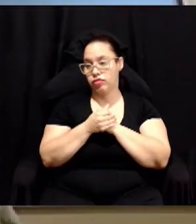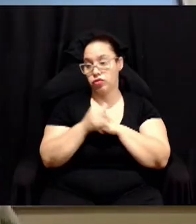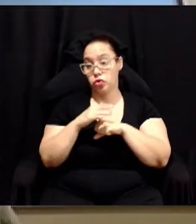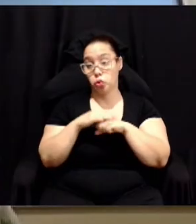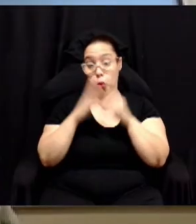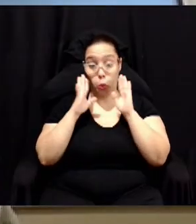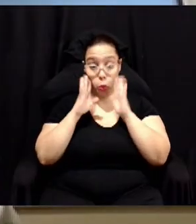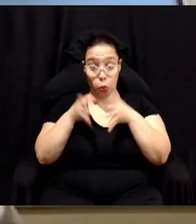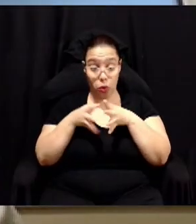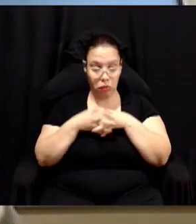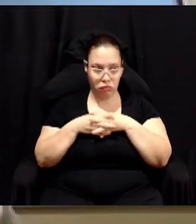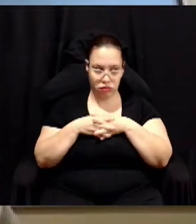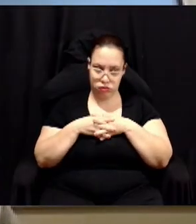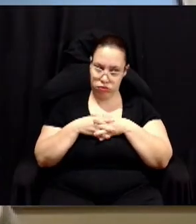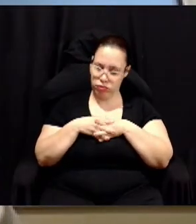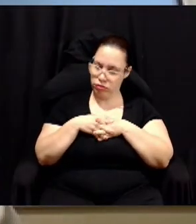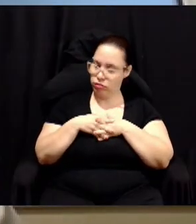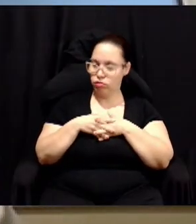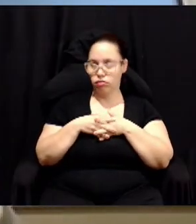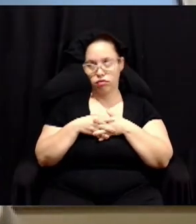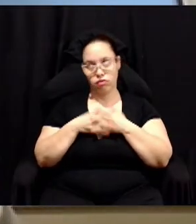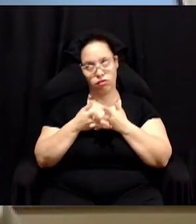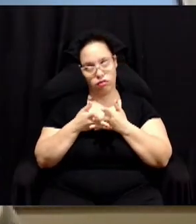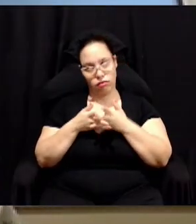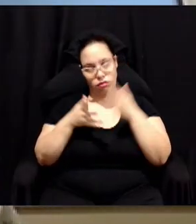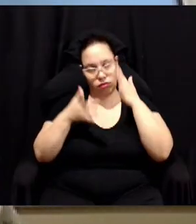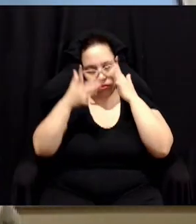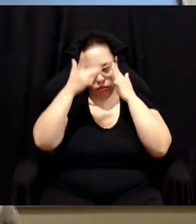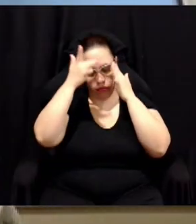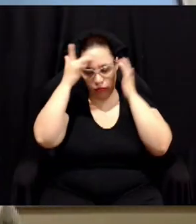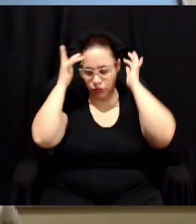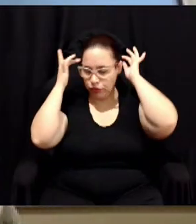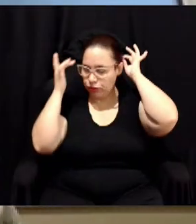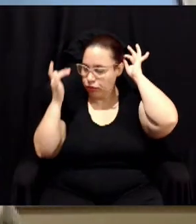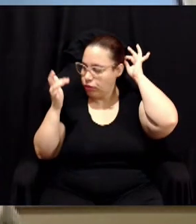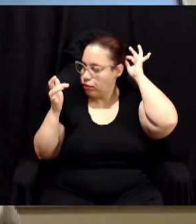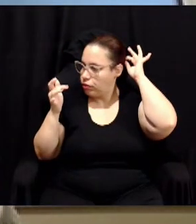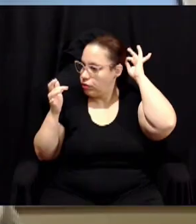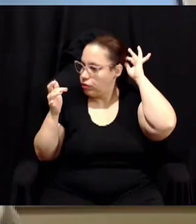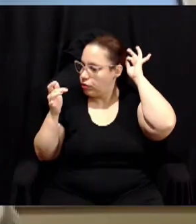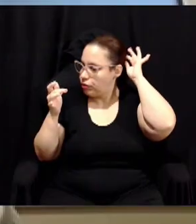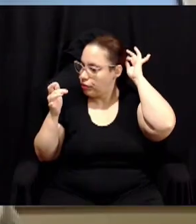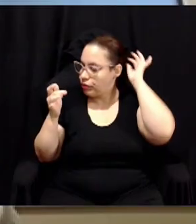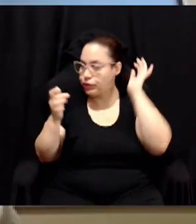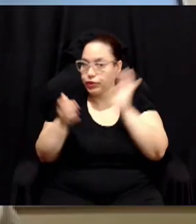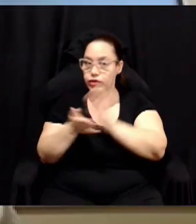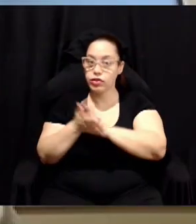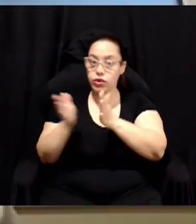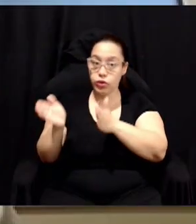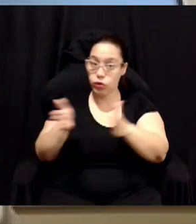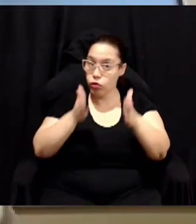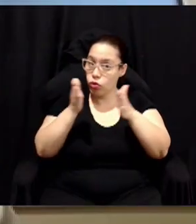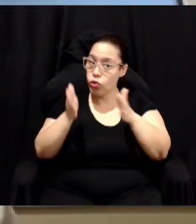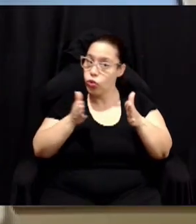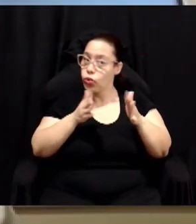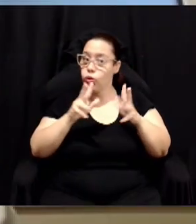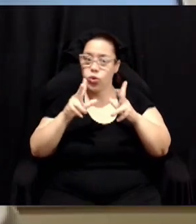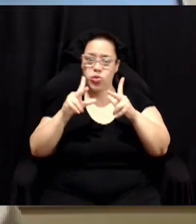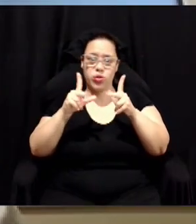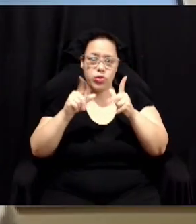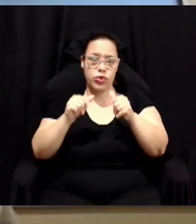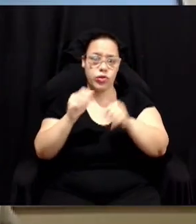é uma doença que permite que pessoas sejam extremamente produtivas em todos os âmbitos da